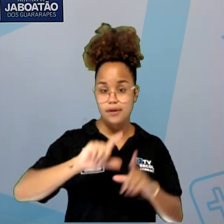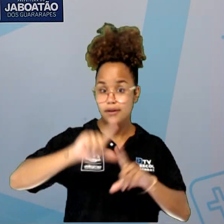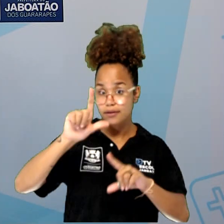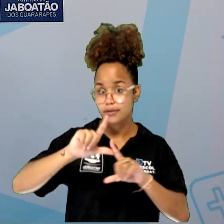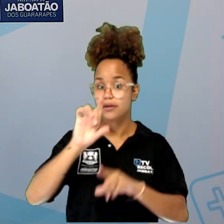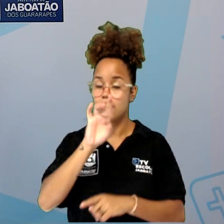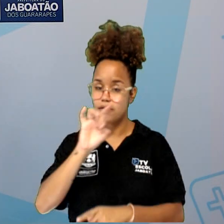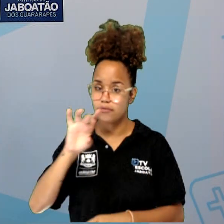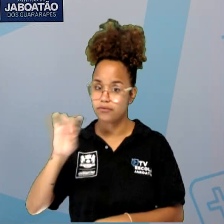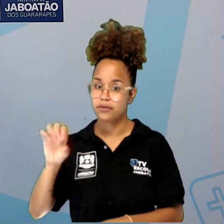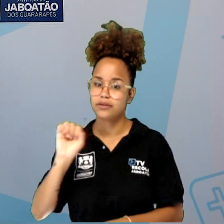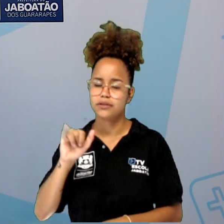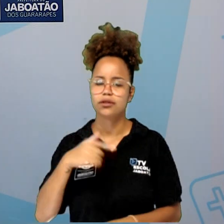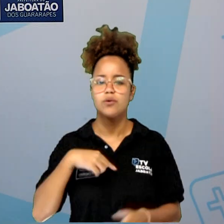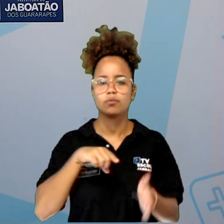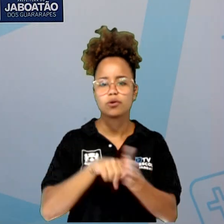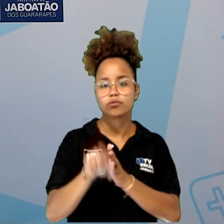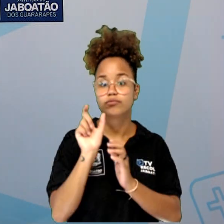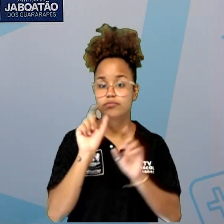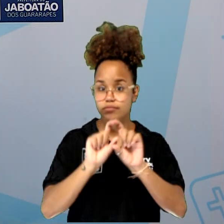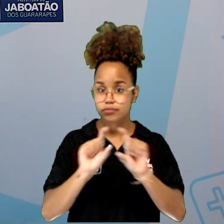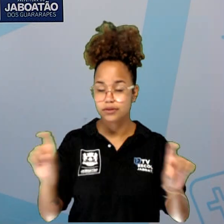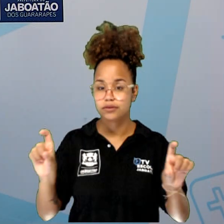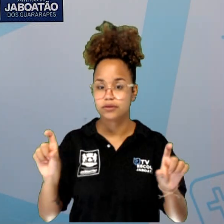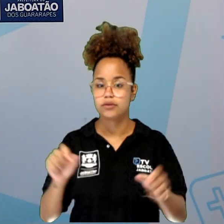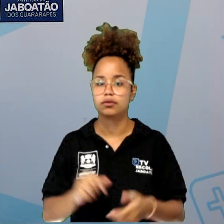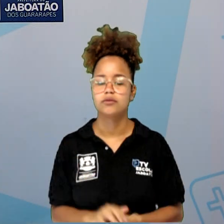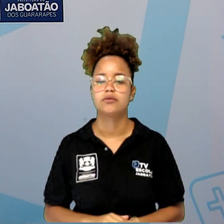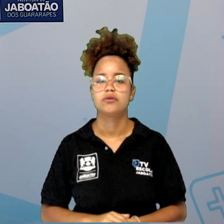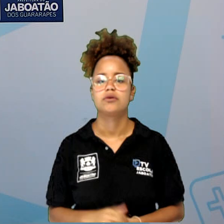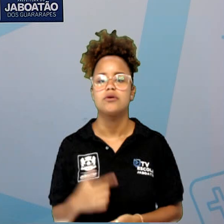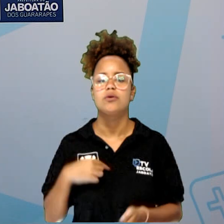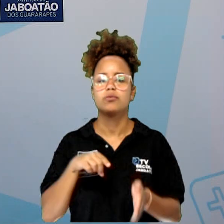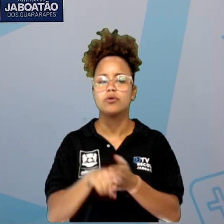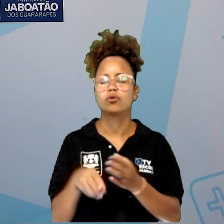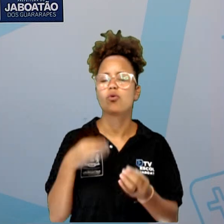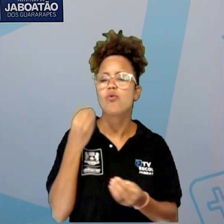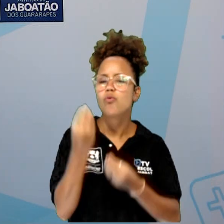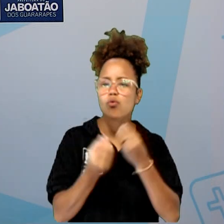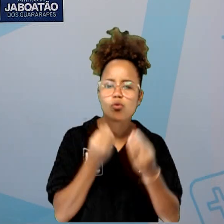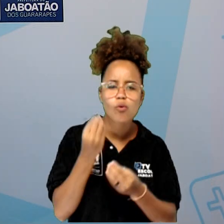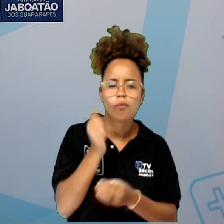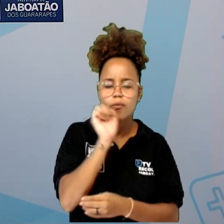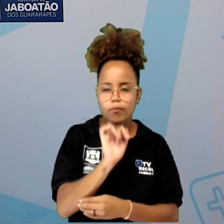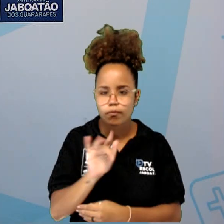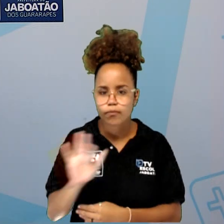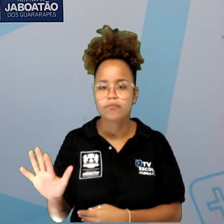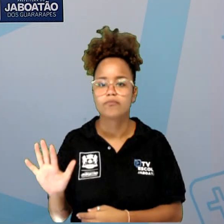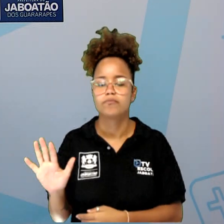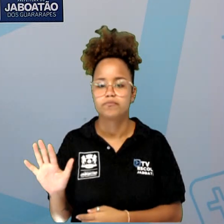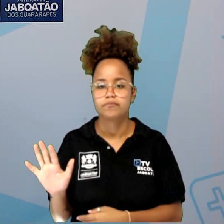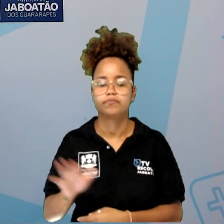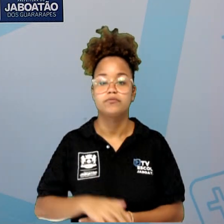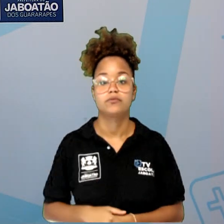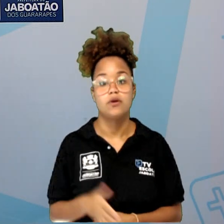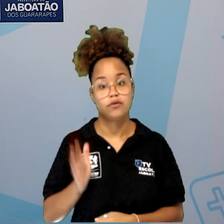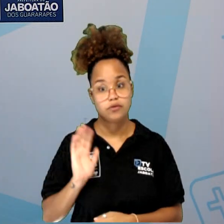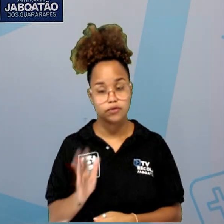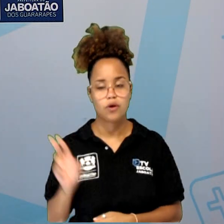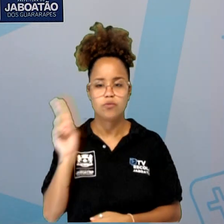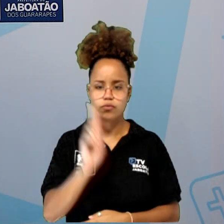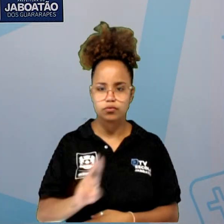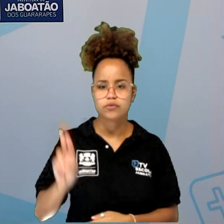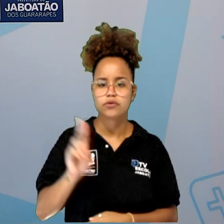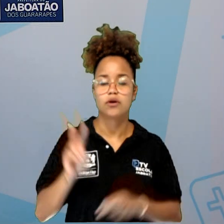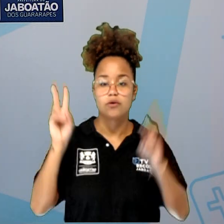Quando eu pergunto How do you spell, eu estou perguntando como se soletra. Daí, a gente vai usar o